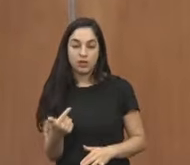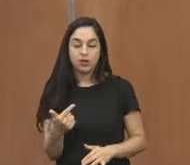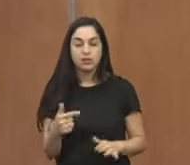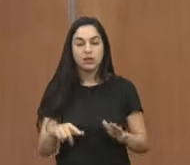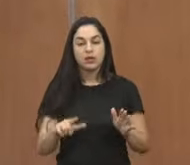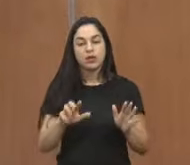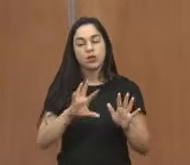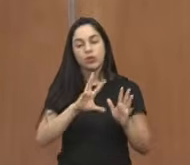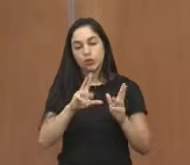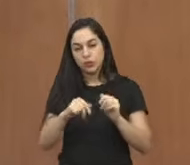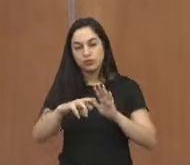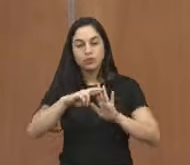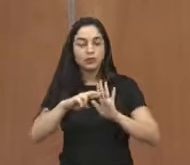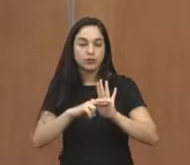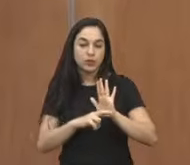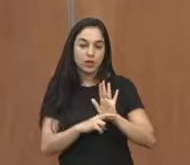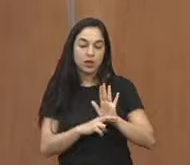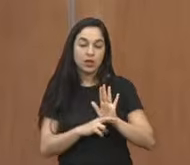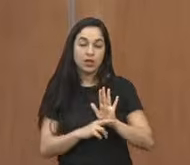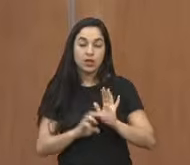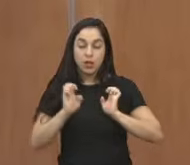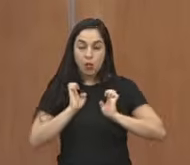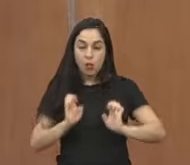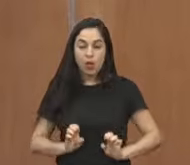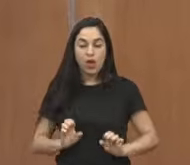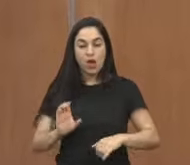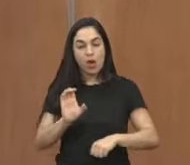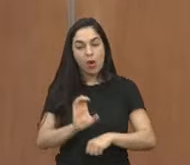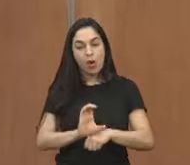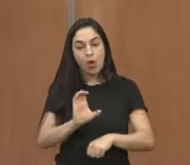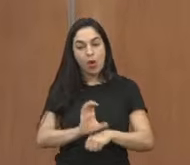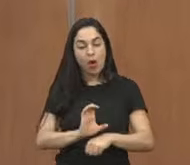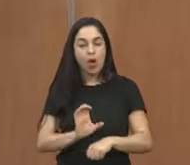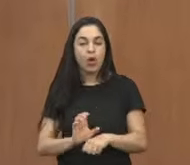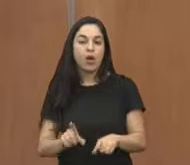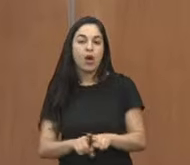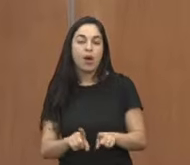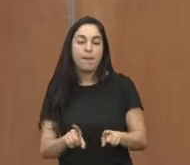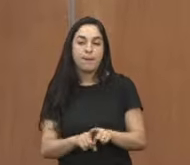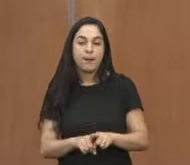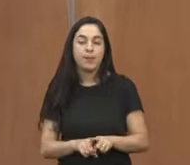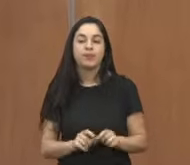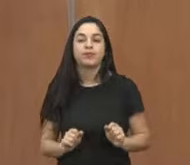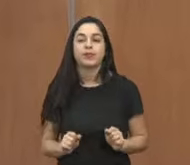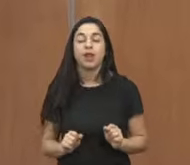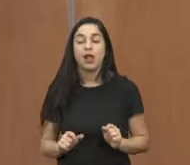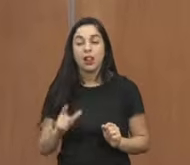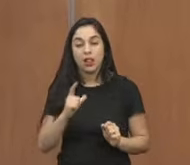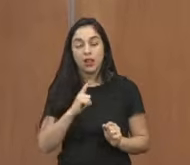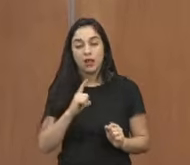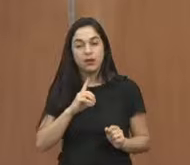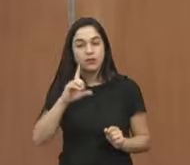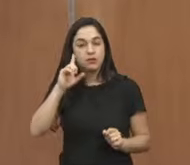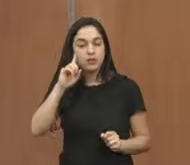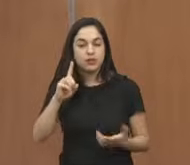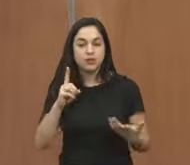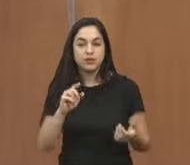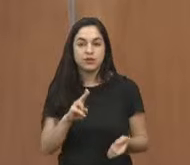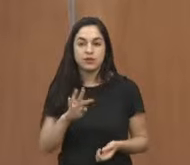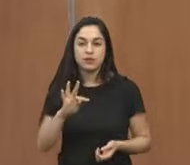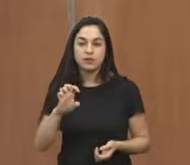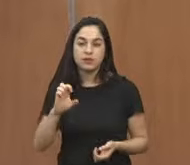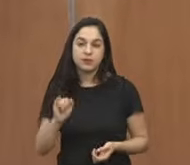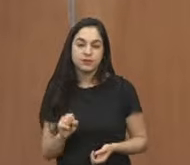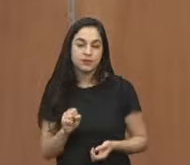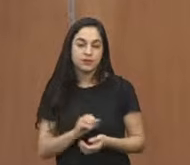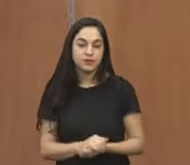regimentais e os previstos no Código de Ética e Decoro Parlamentar sejam contados em dias úteis, com base nas regras